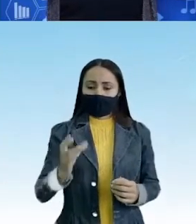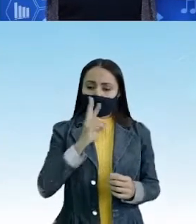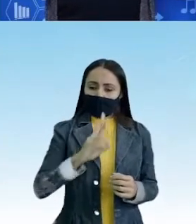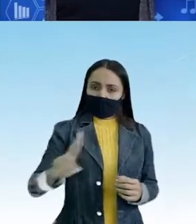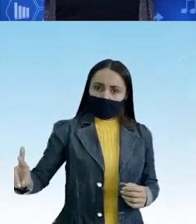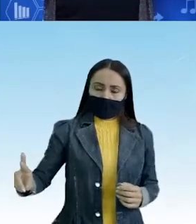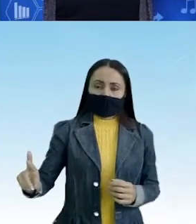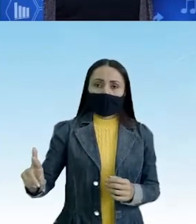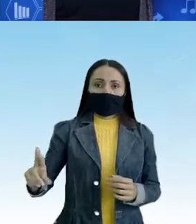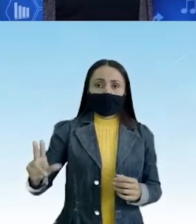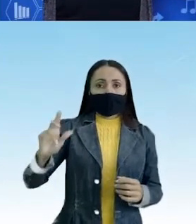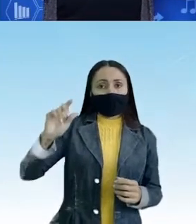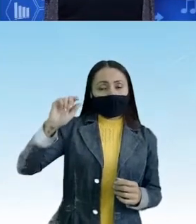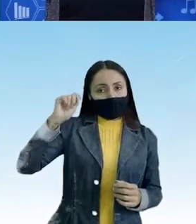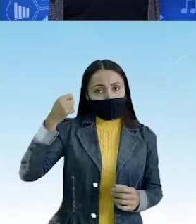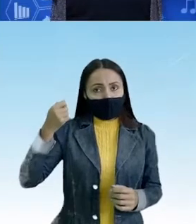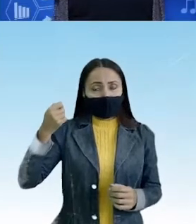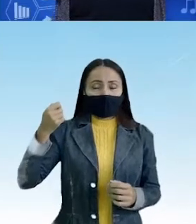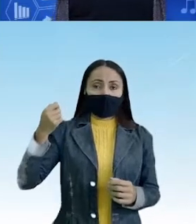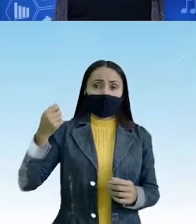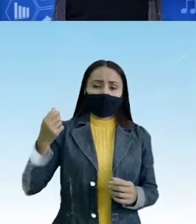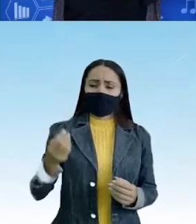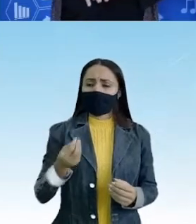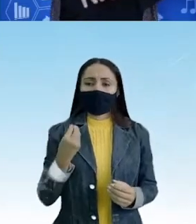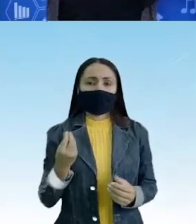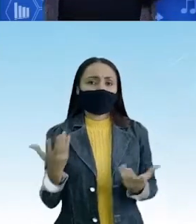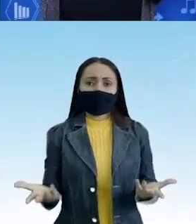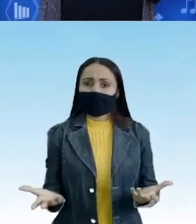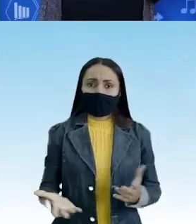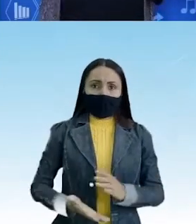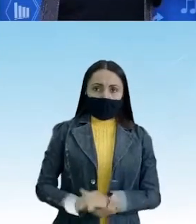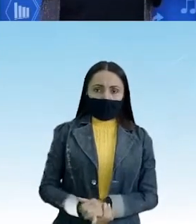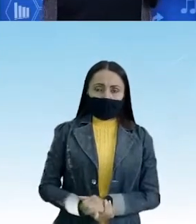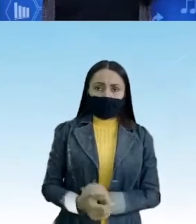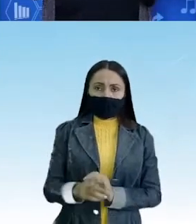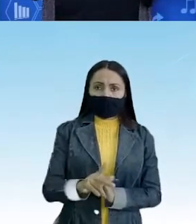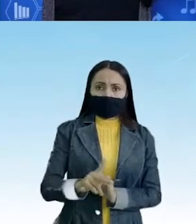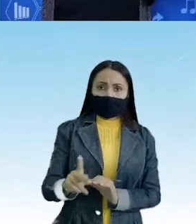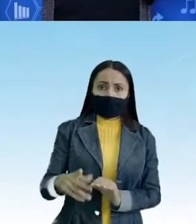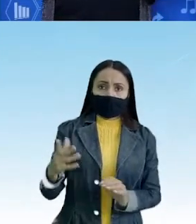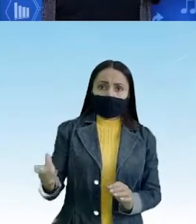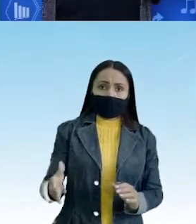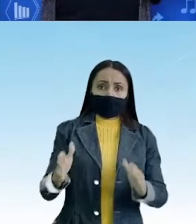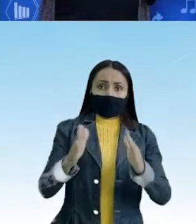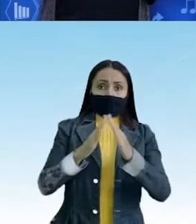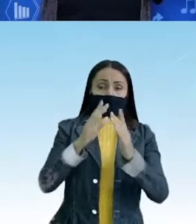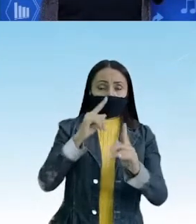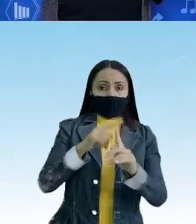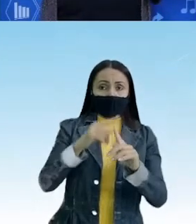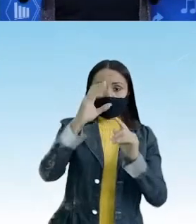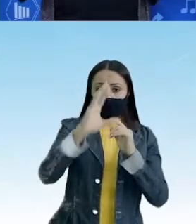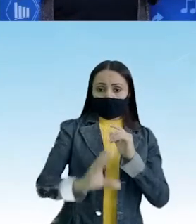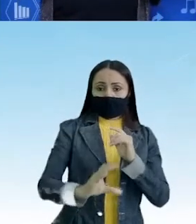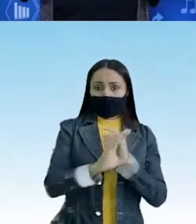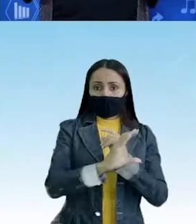religião afro. O que seria isso, meus amores? Na Igreja Católica, como os europeus portugueses vinham